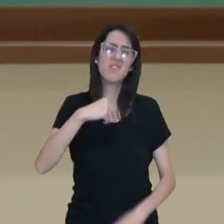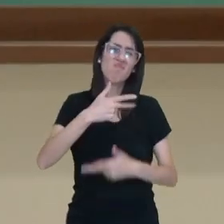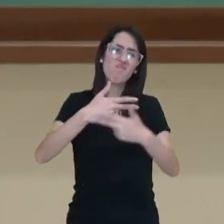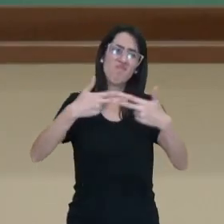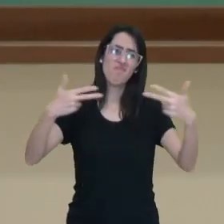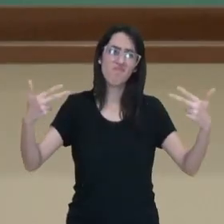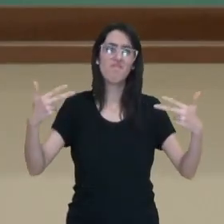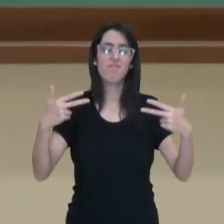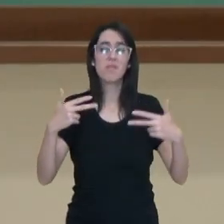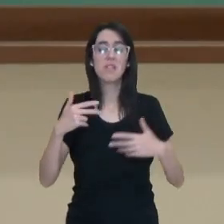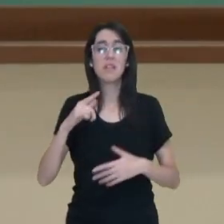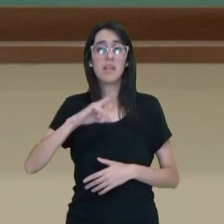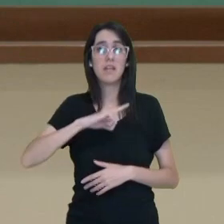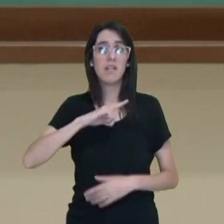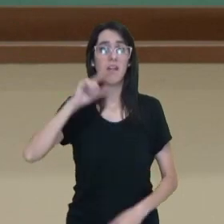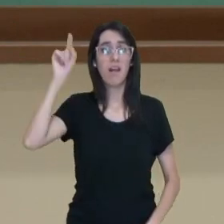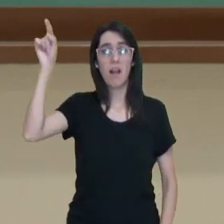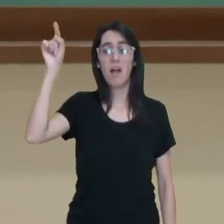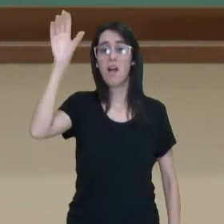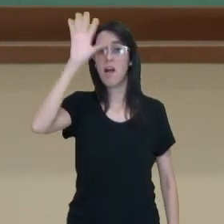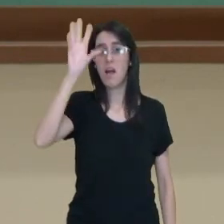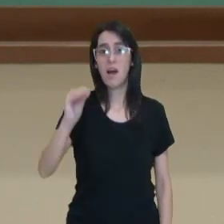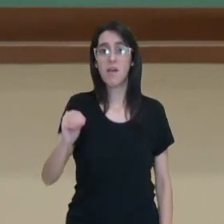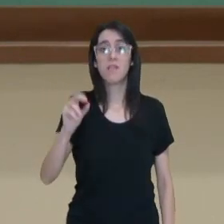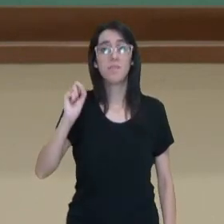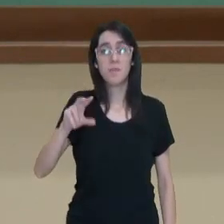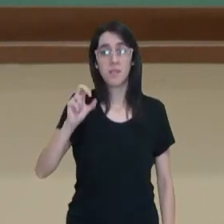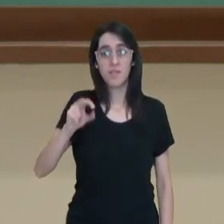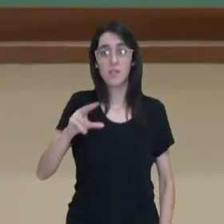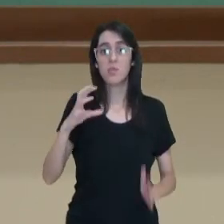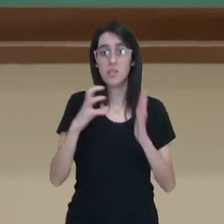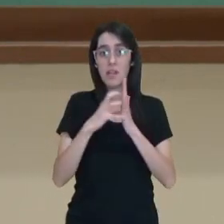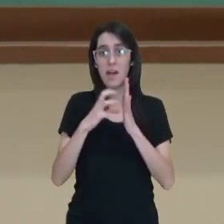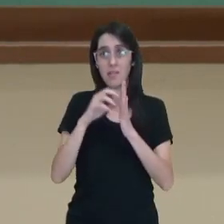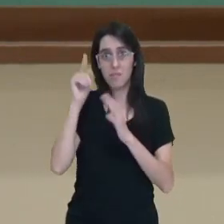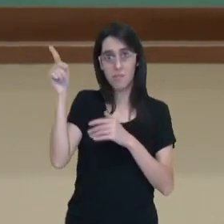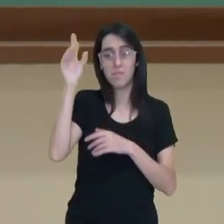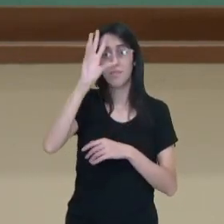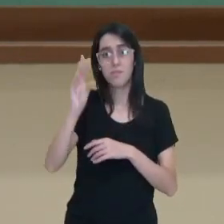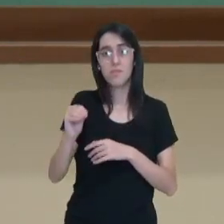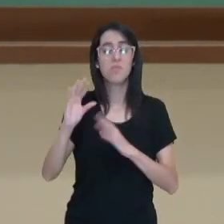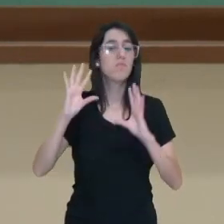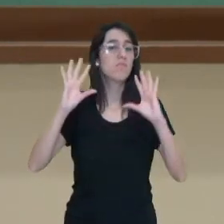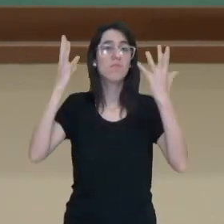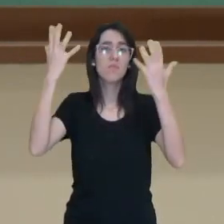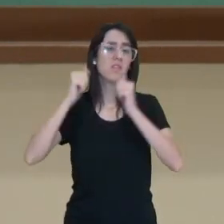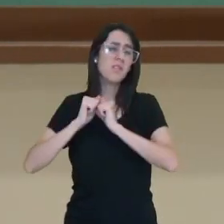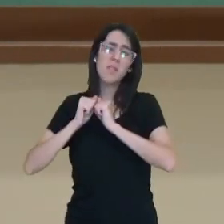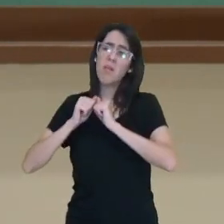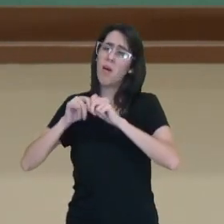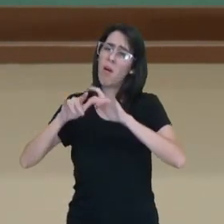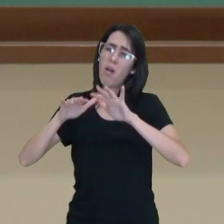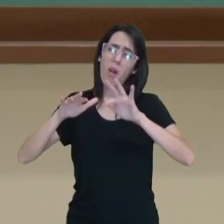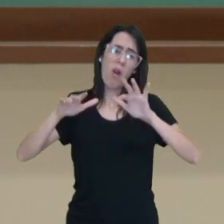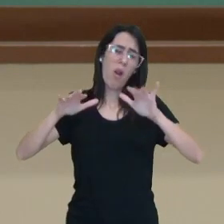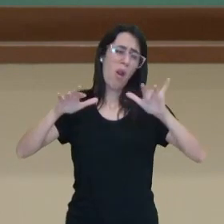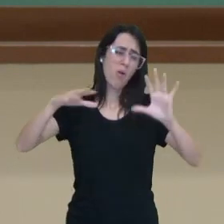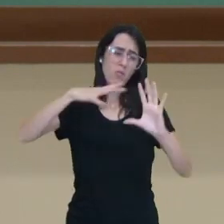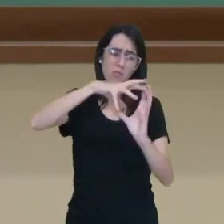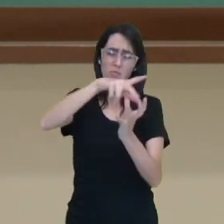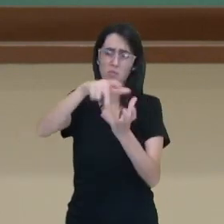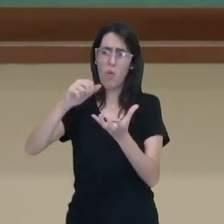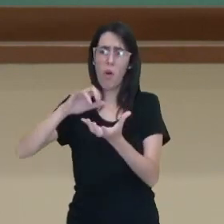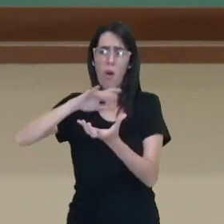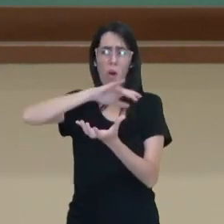Inclusive, no continente africano, o vírus da AIDS, ele tomou proporções absurdamente grandes, porque não